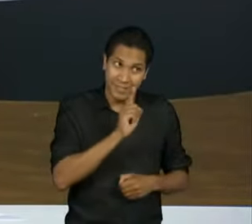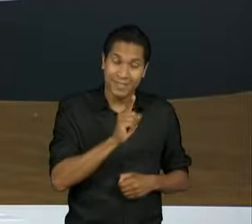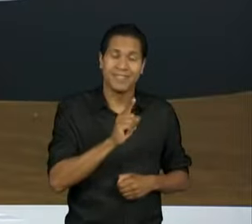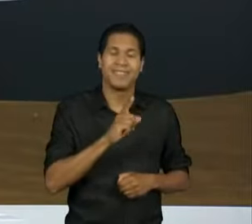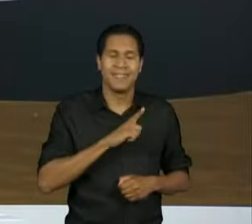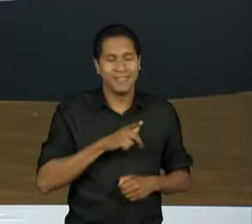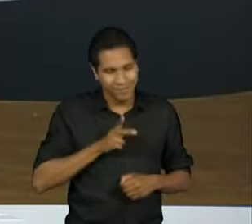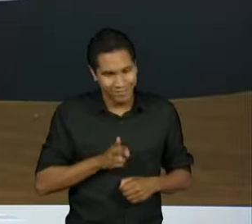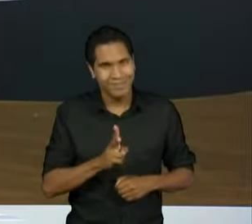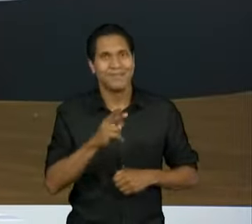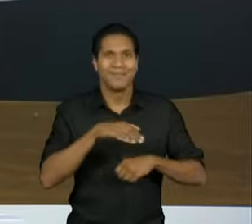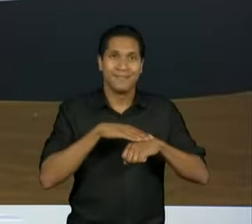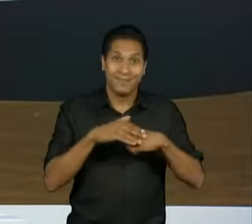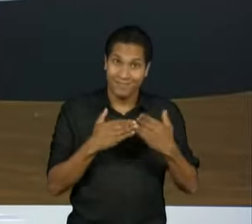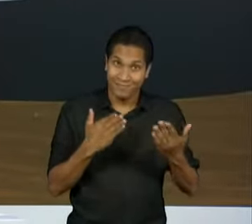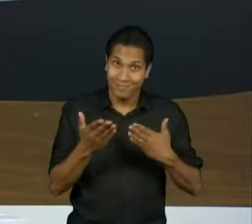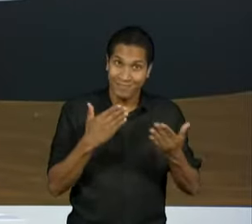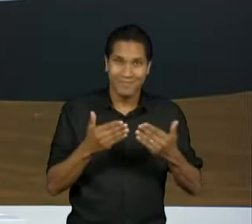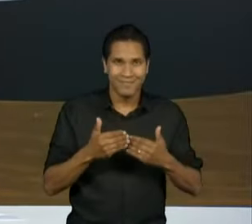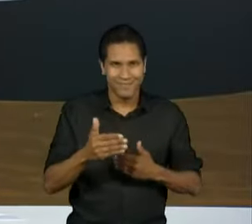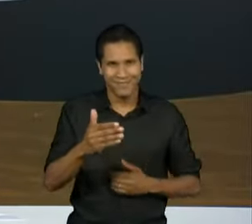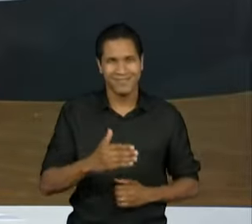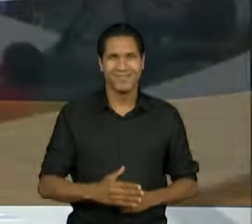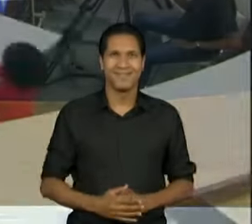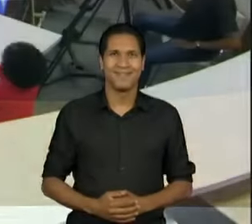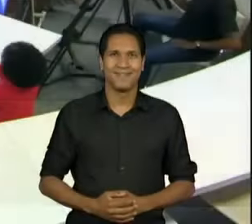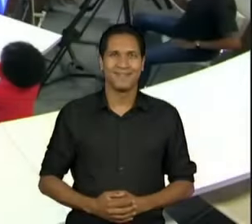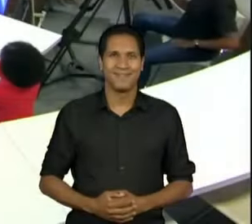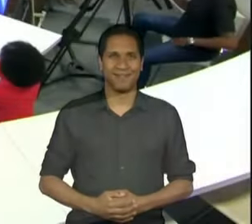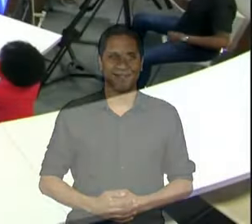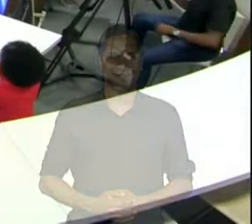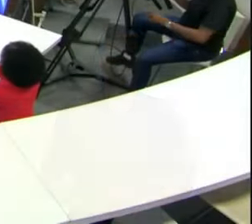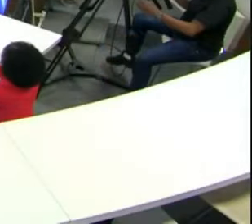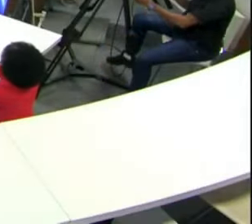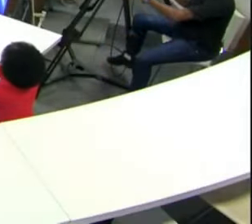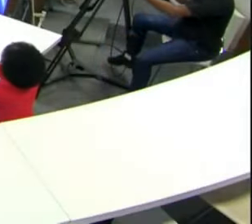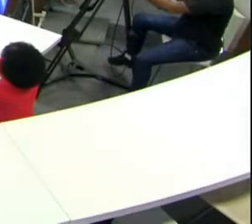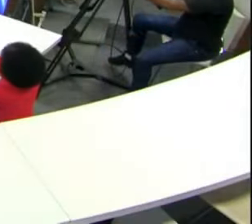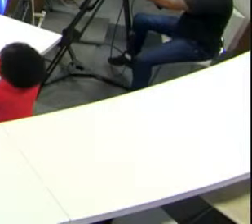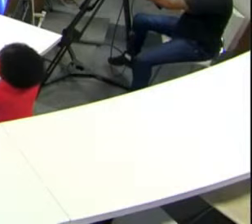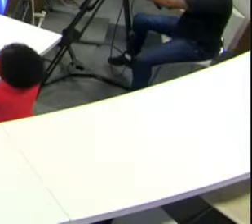você emenda a conversa a partir daí. Não sai daí.